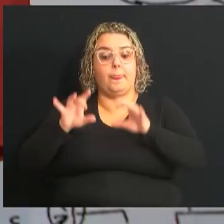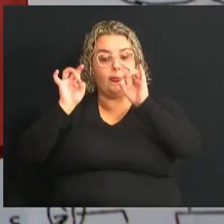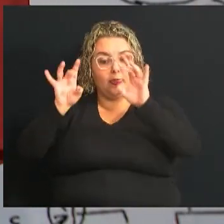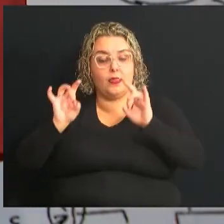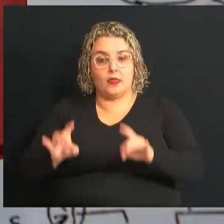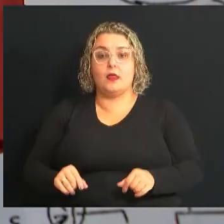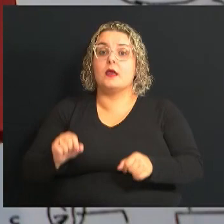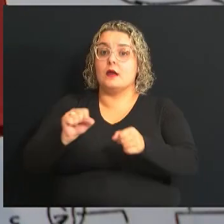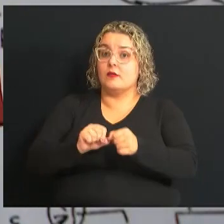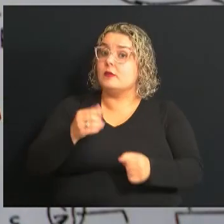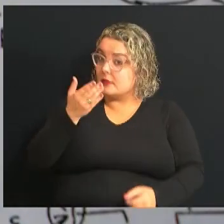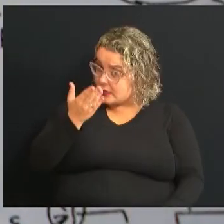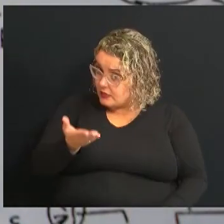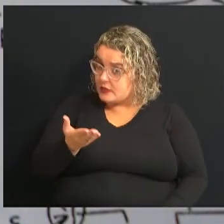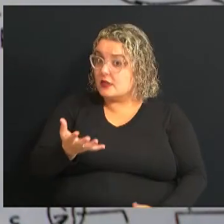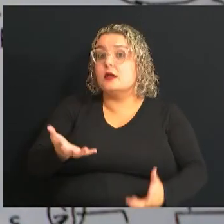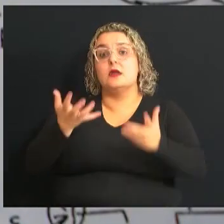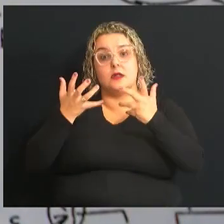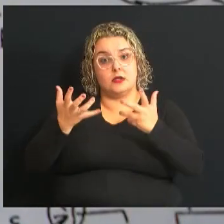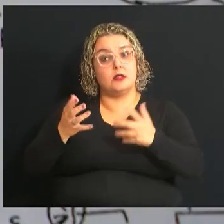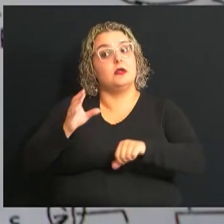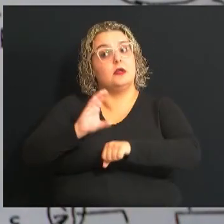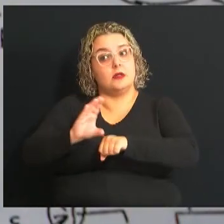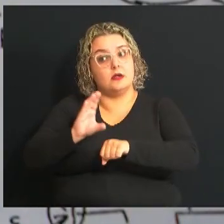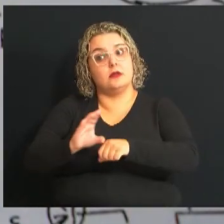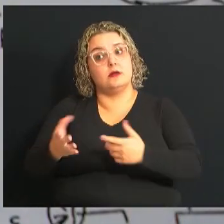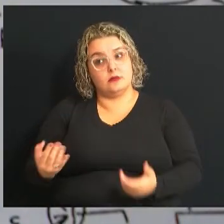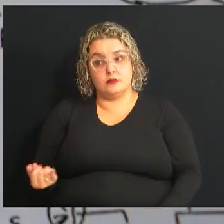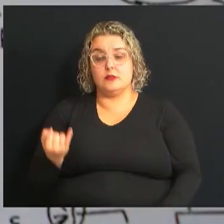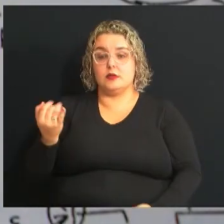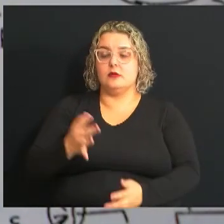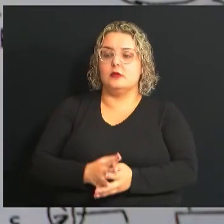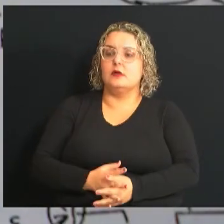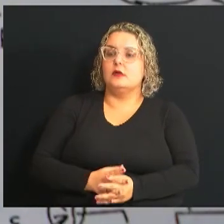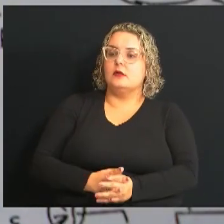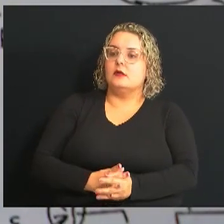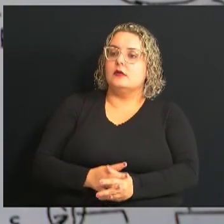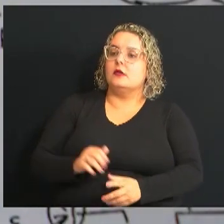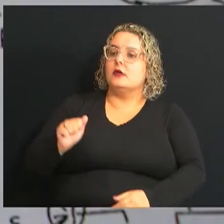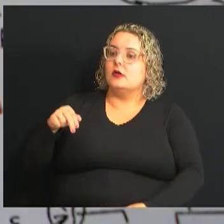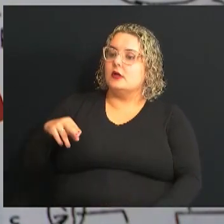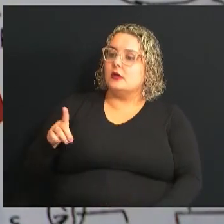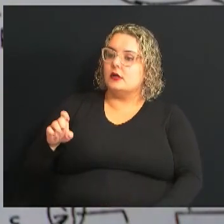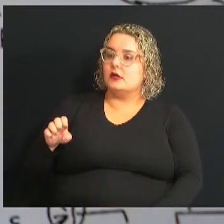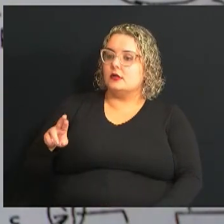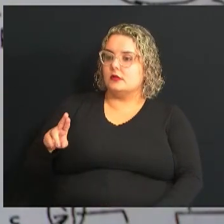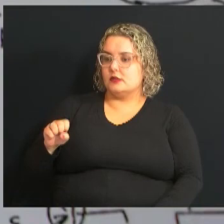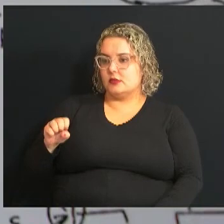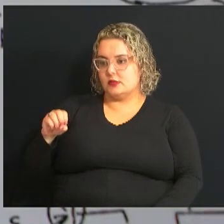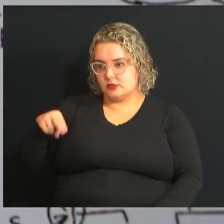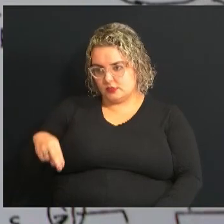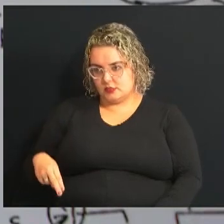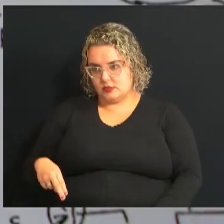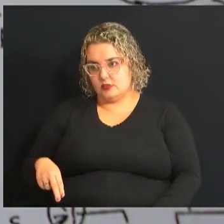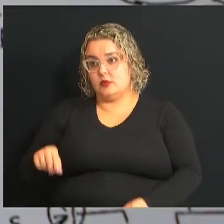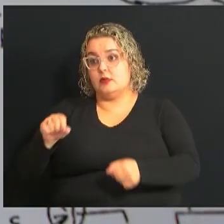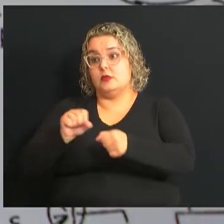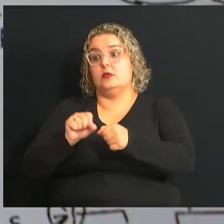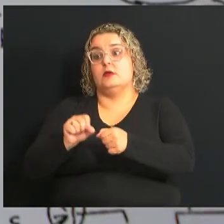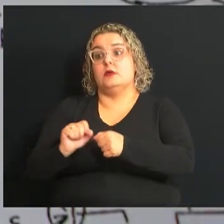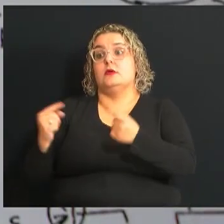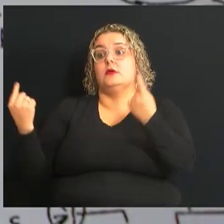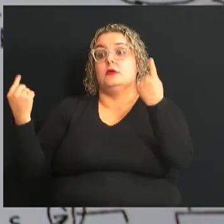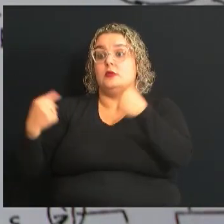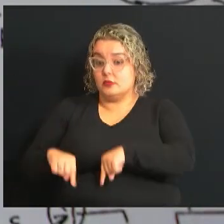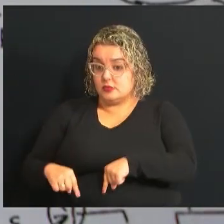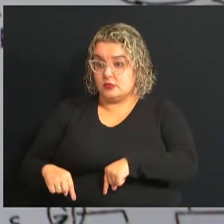para você que quer esse curso. É muito importante. Anderson, então vou fazer aqui um desafio. Tem coragem